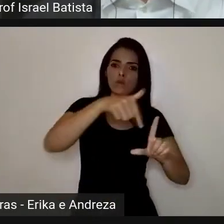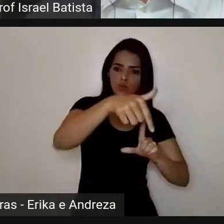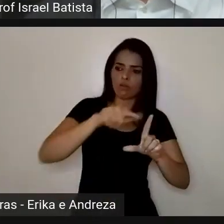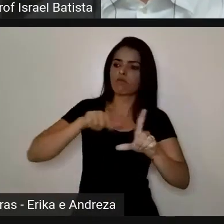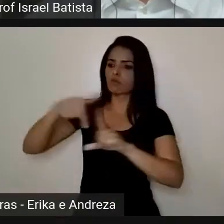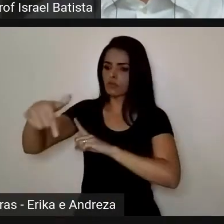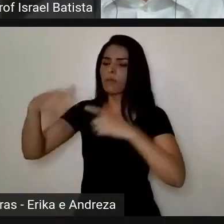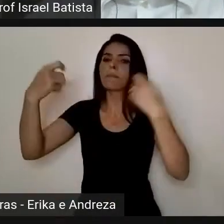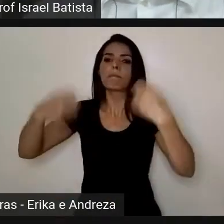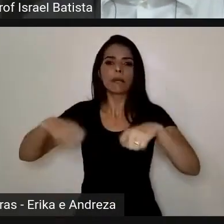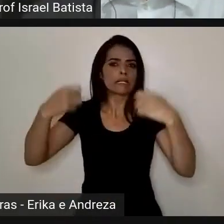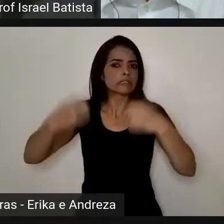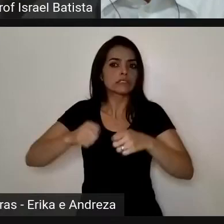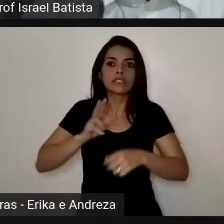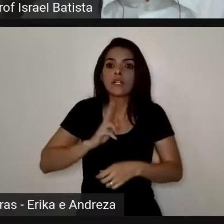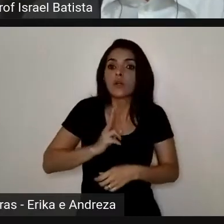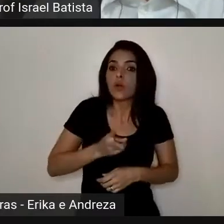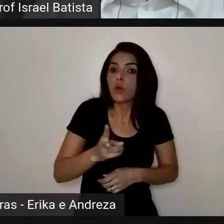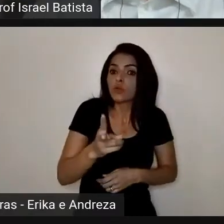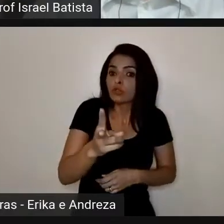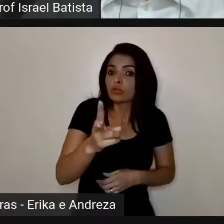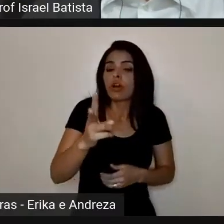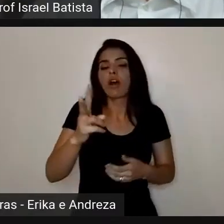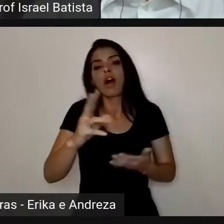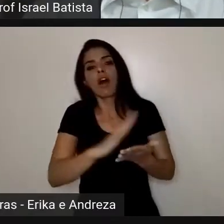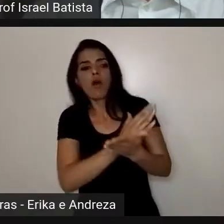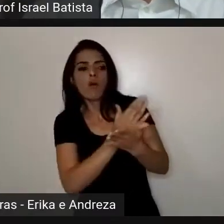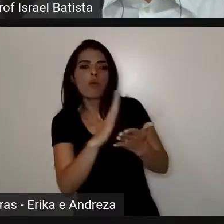precisam permanecer como funções